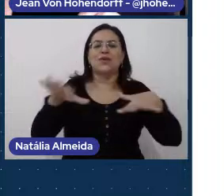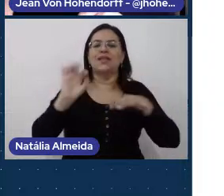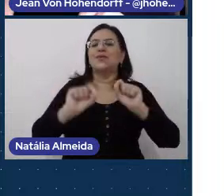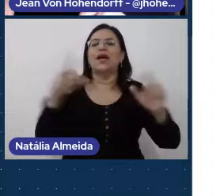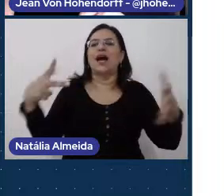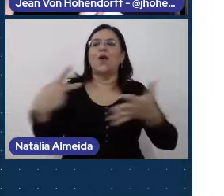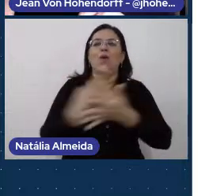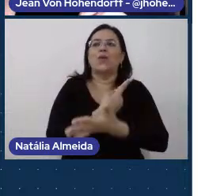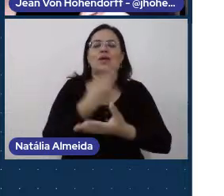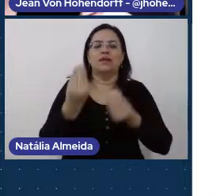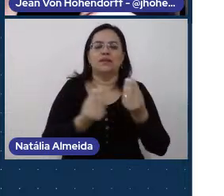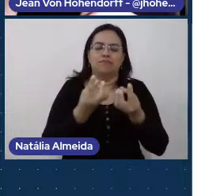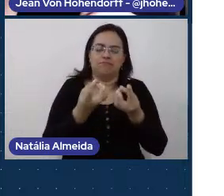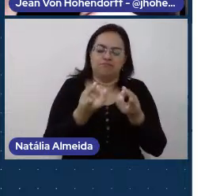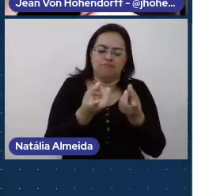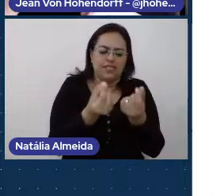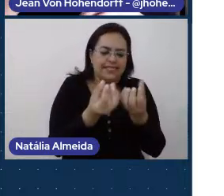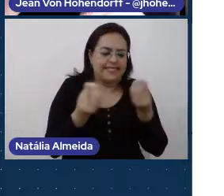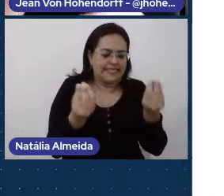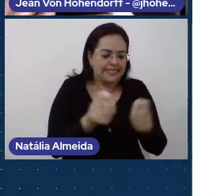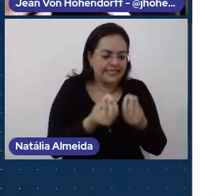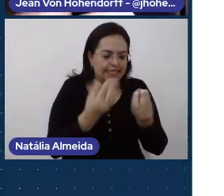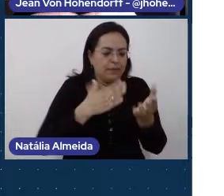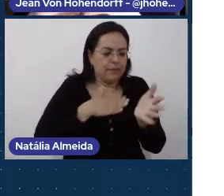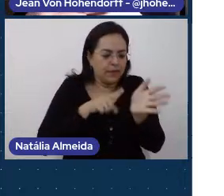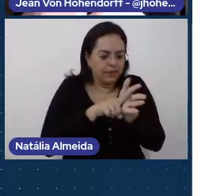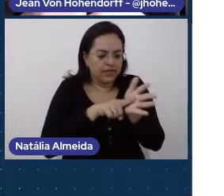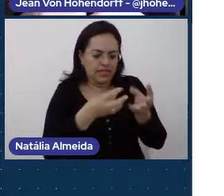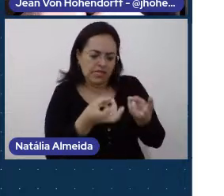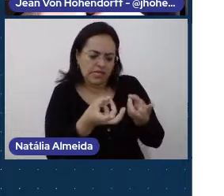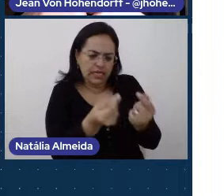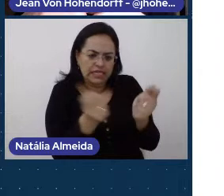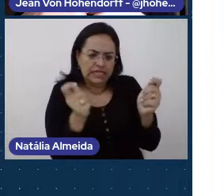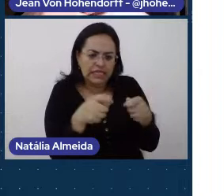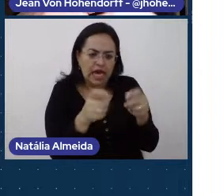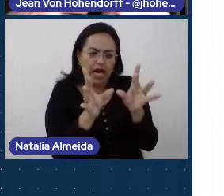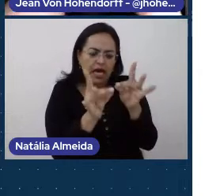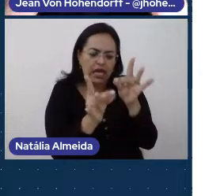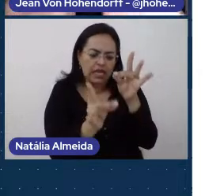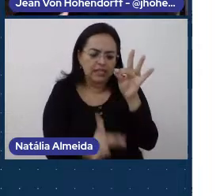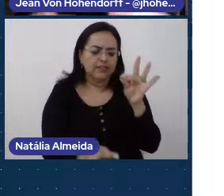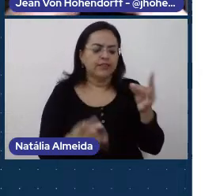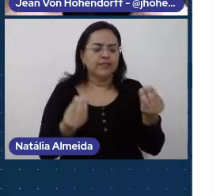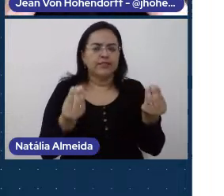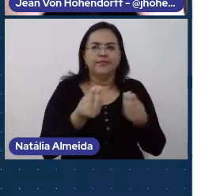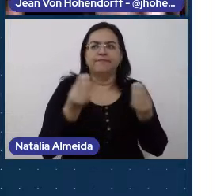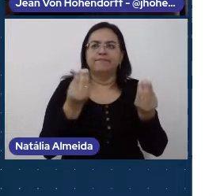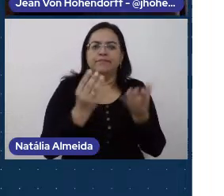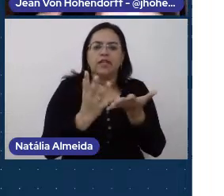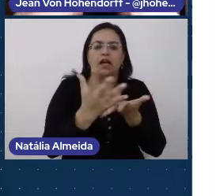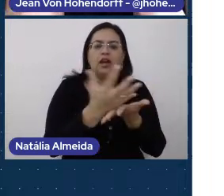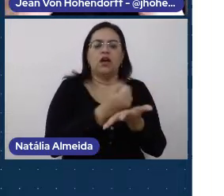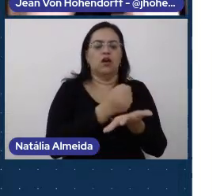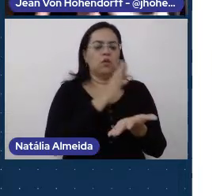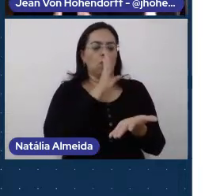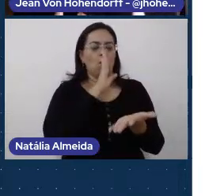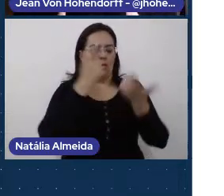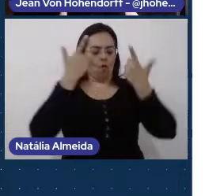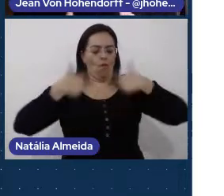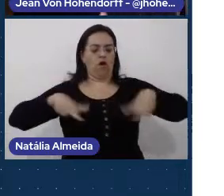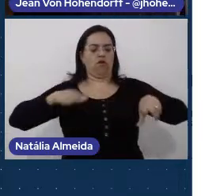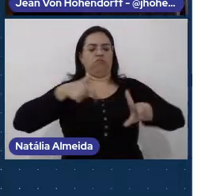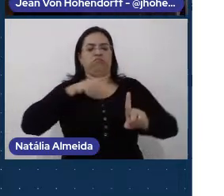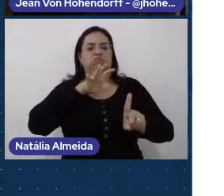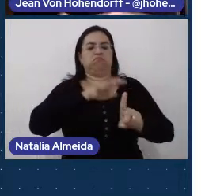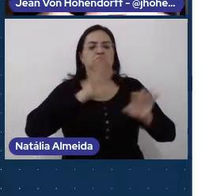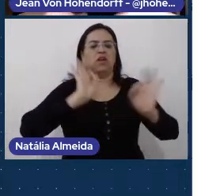quantificável, algo que eu consigo descrever de forma neutra, sem implicação